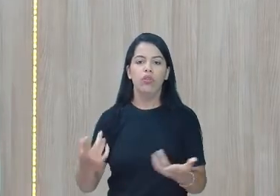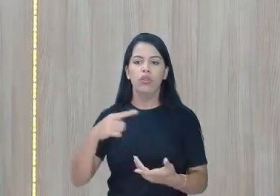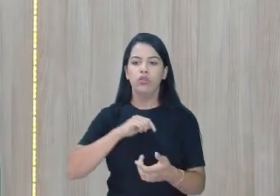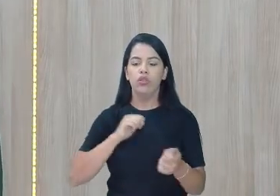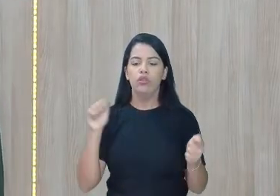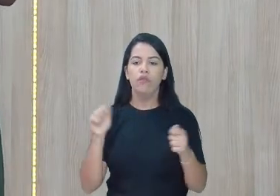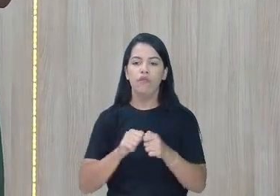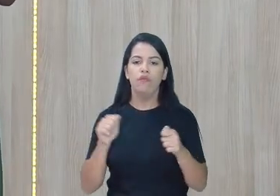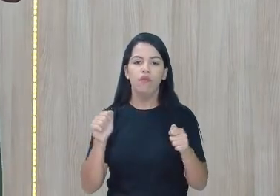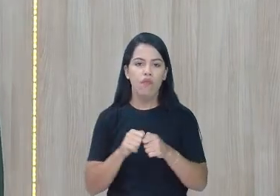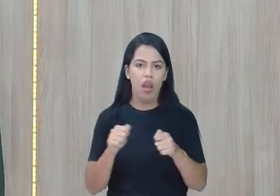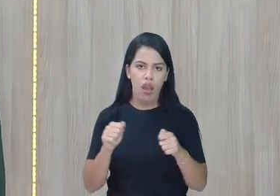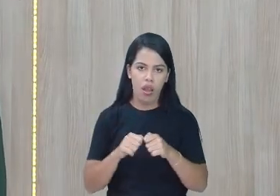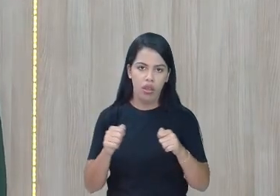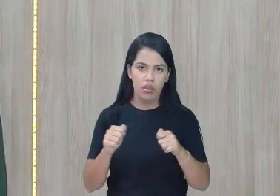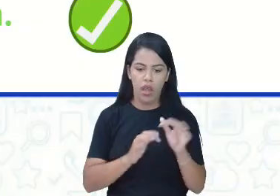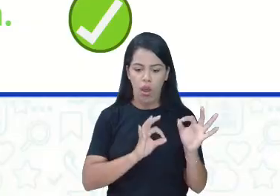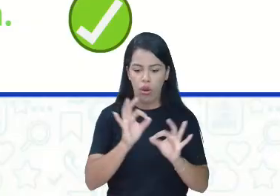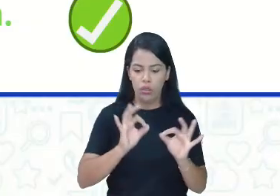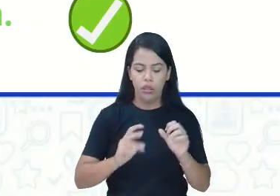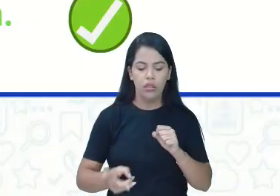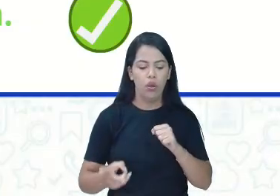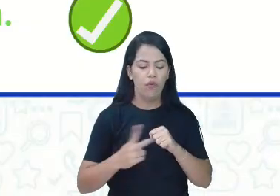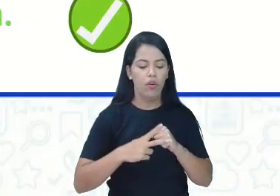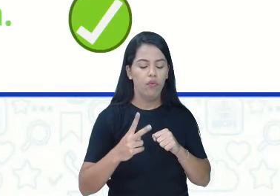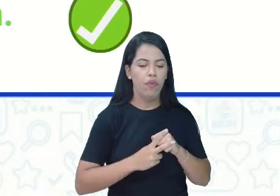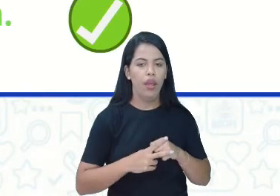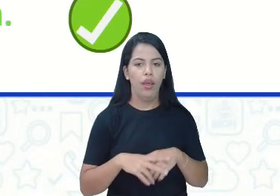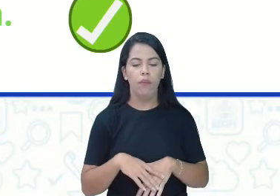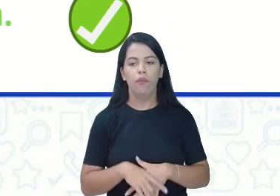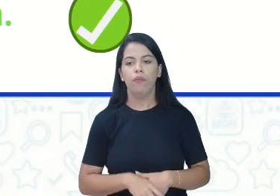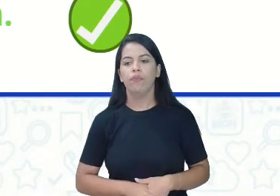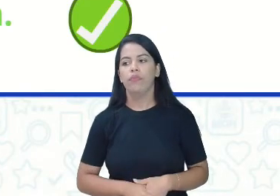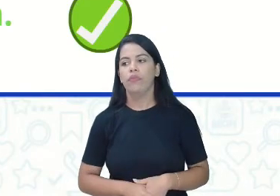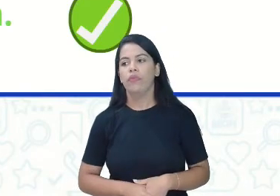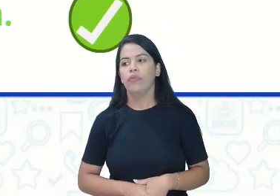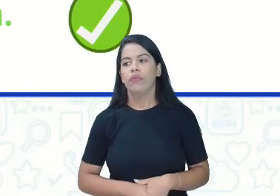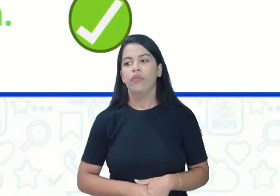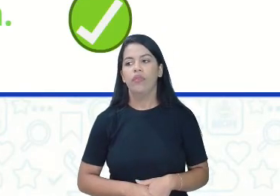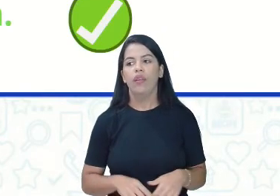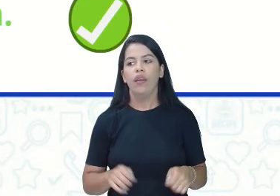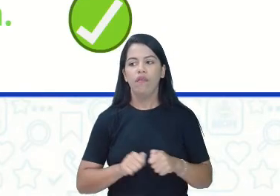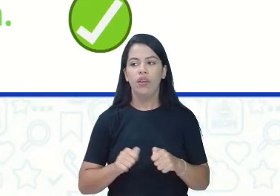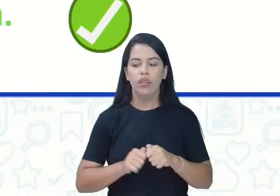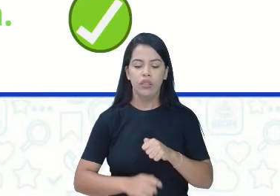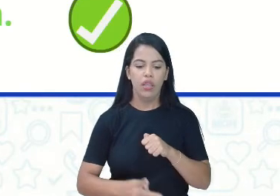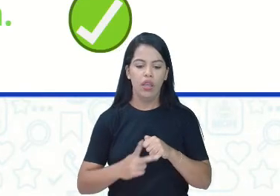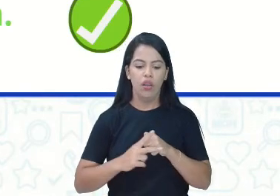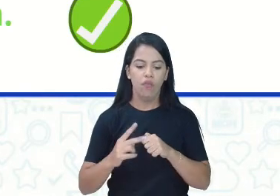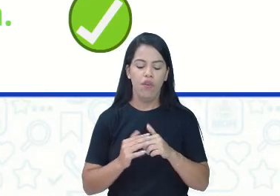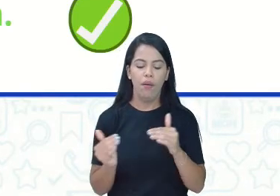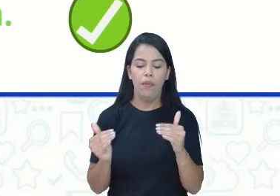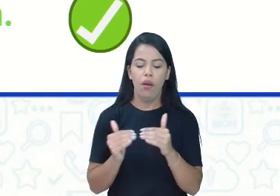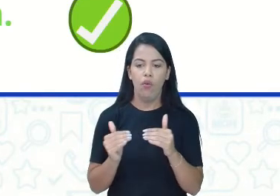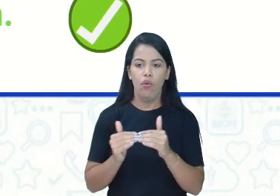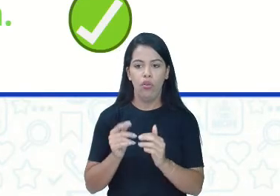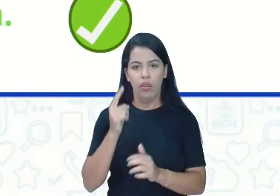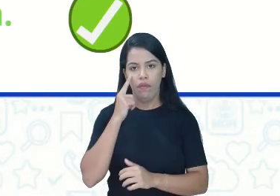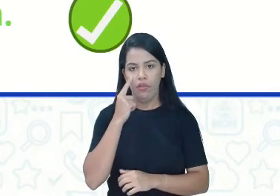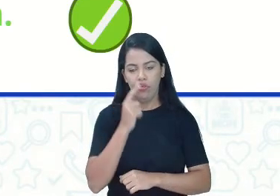verbo, assim, a gente faz isso de forma muito automática, é conjugar o verbo fazer para poder concordar, né?